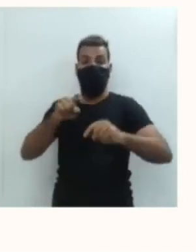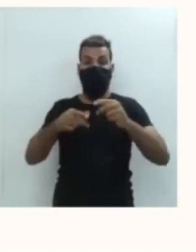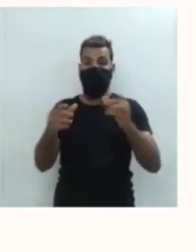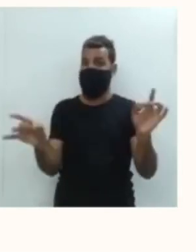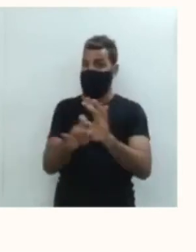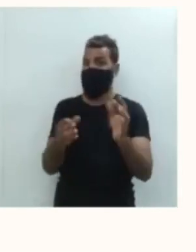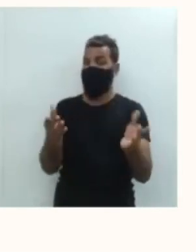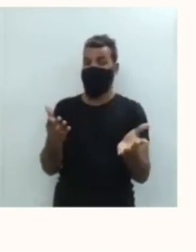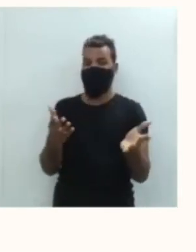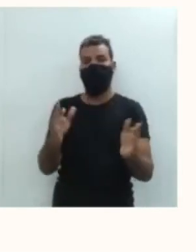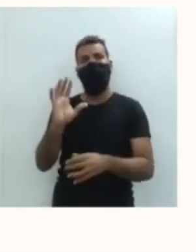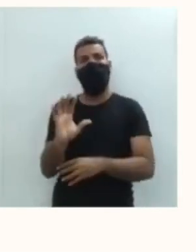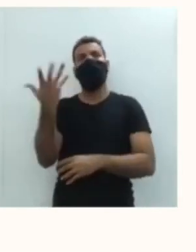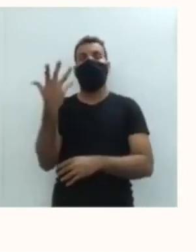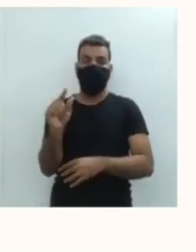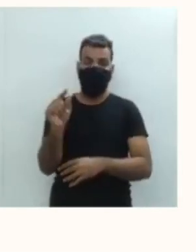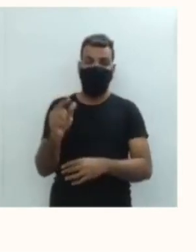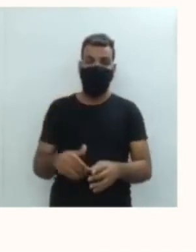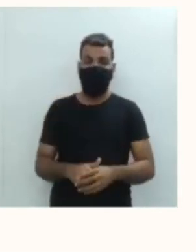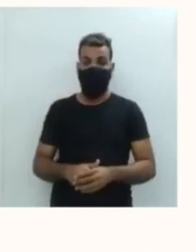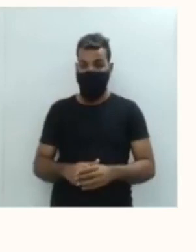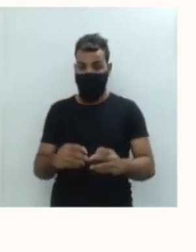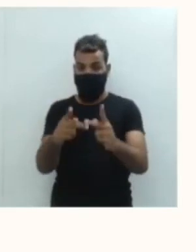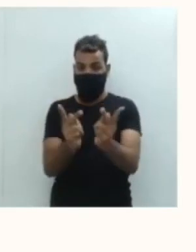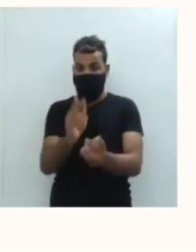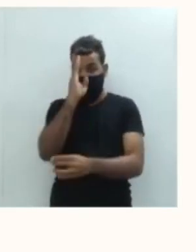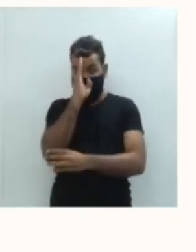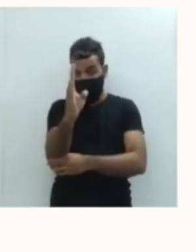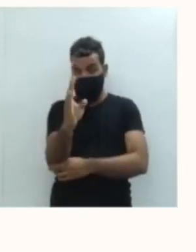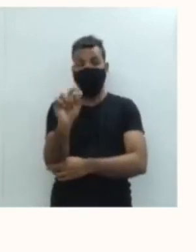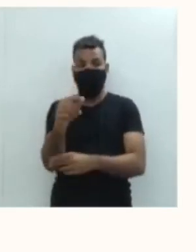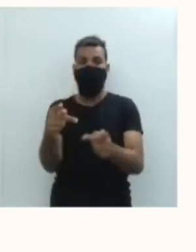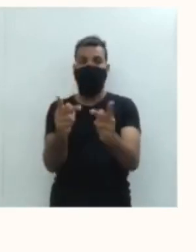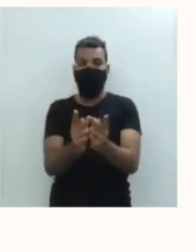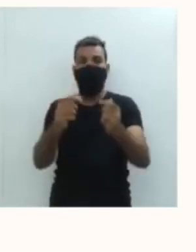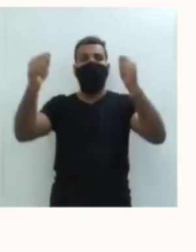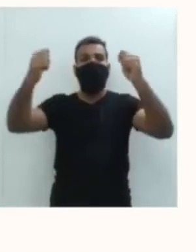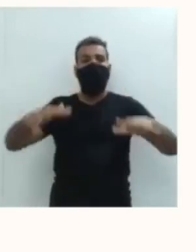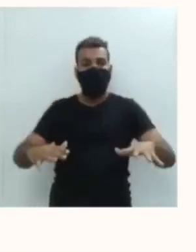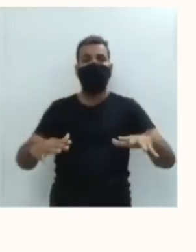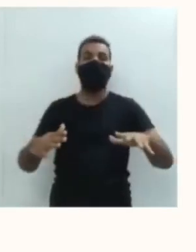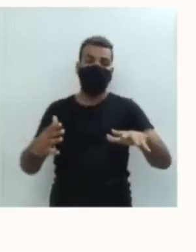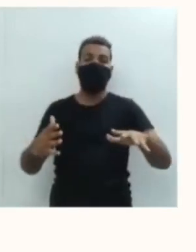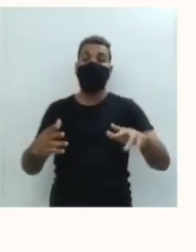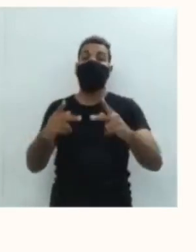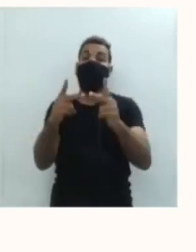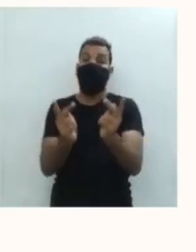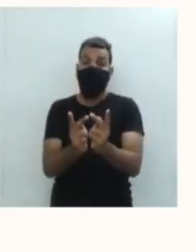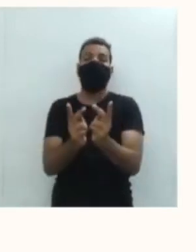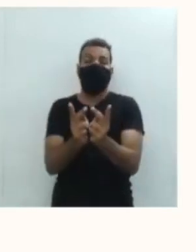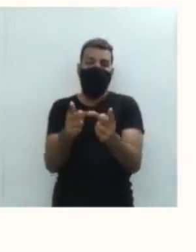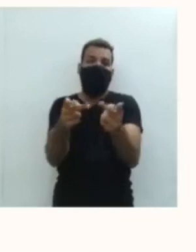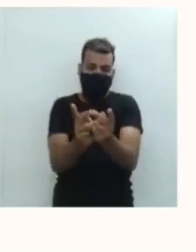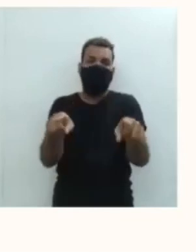o que que acontece é o prato principal é um tipo de prato prato promocional é um tipo de prato e o prato é o próprio